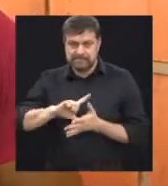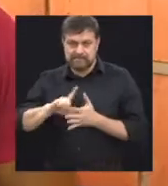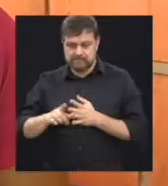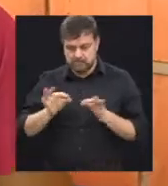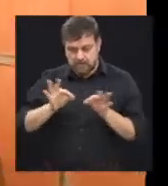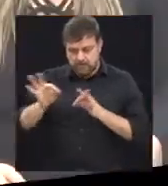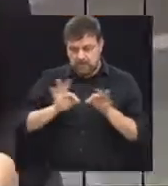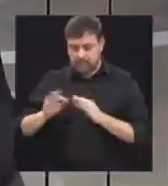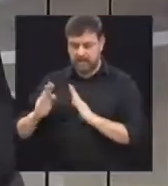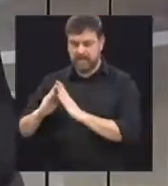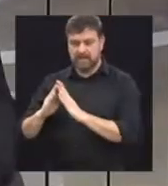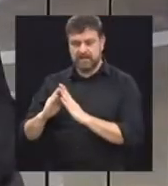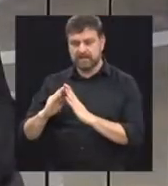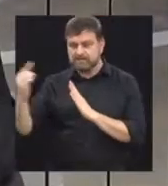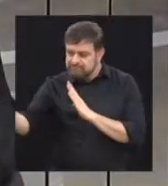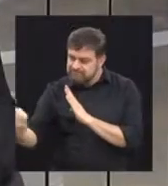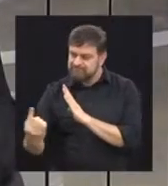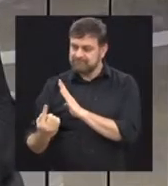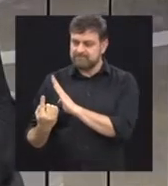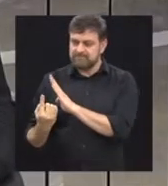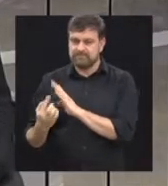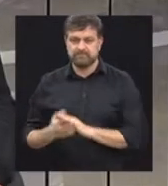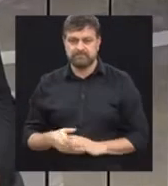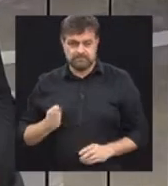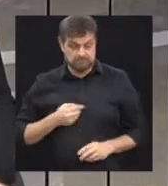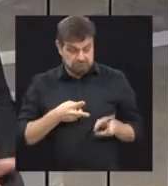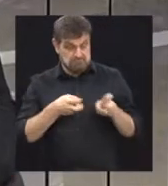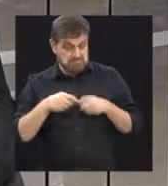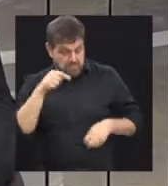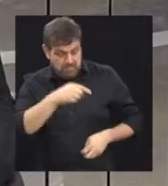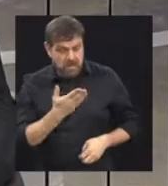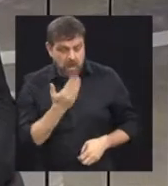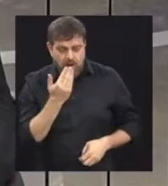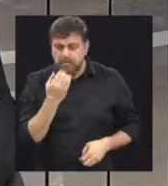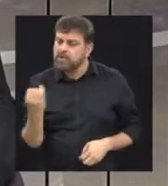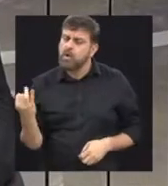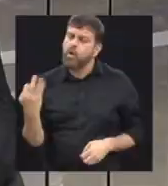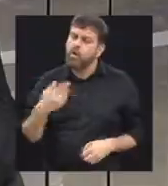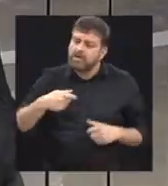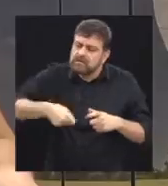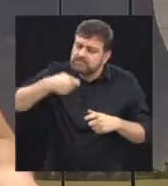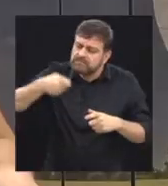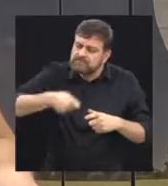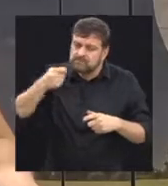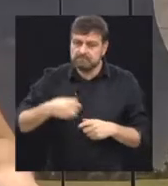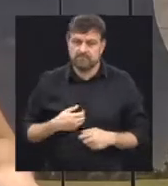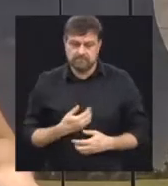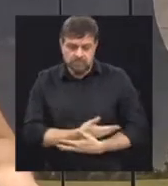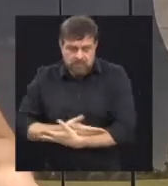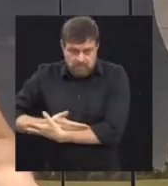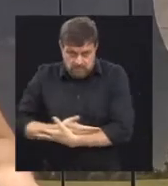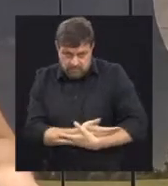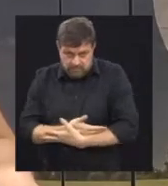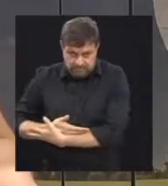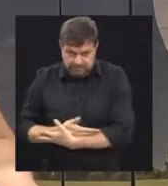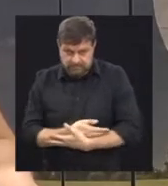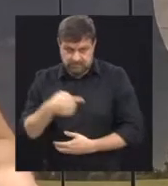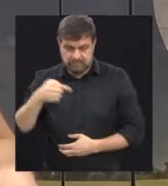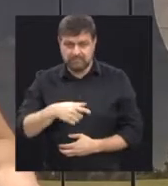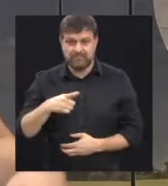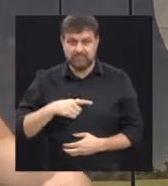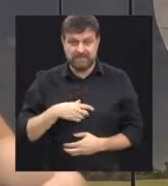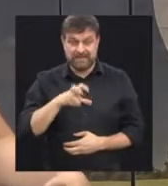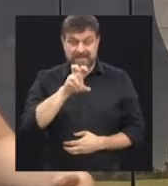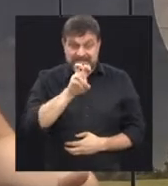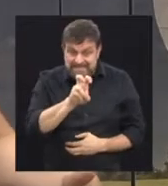para casa. Então a gente viu aí a criançada se alimentando, eles fazem quantas refeições lá? Então o berçário, que é o agrupamento 1, eles